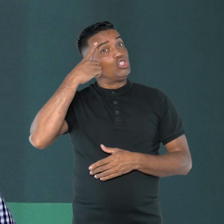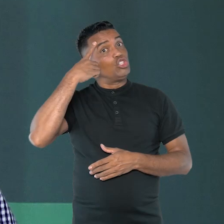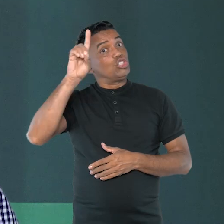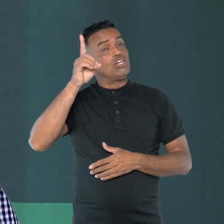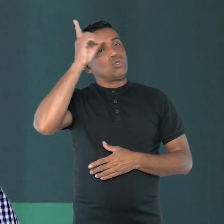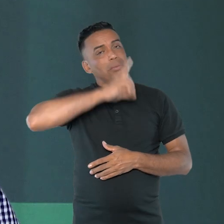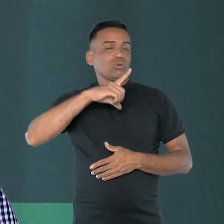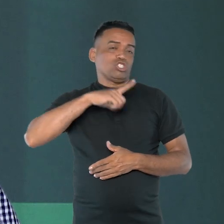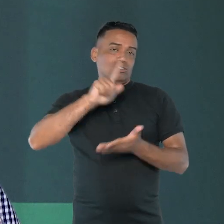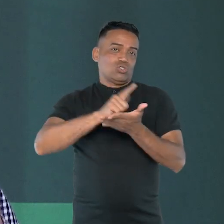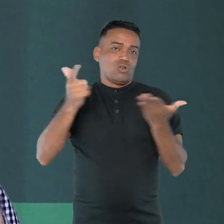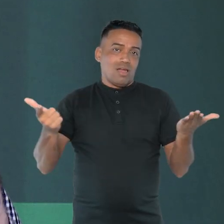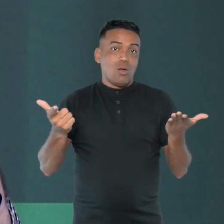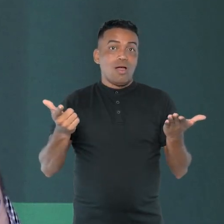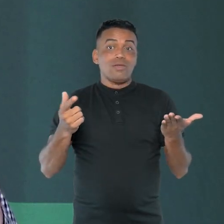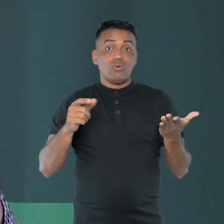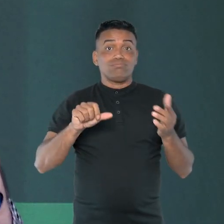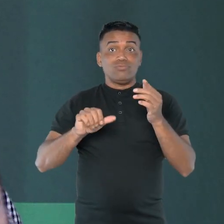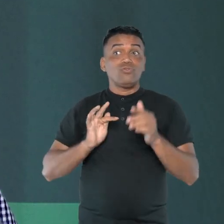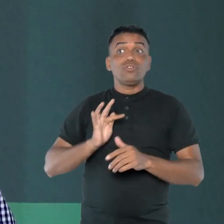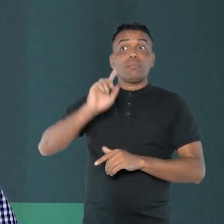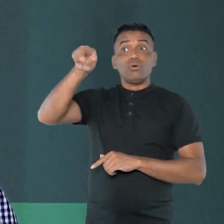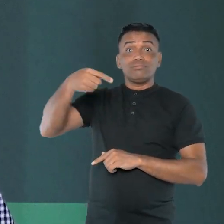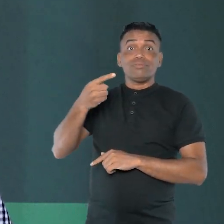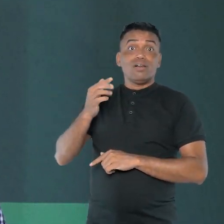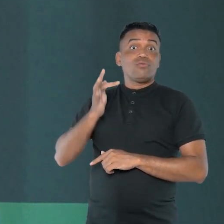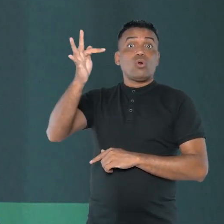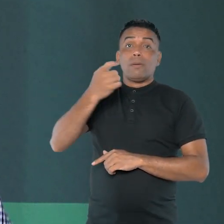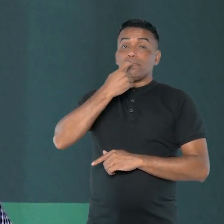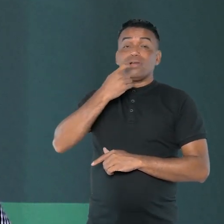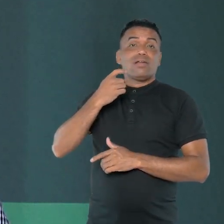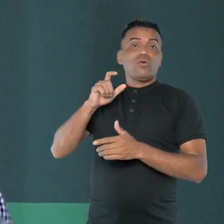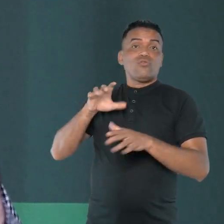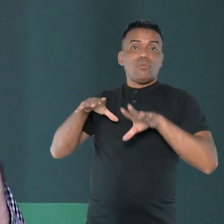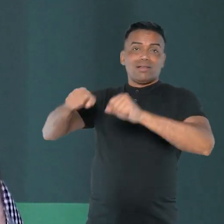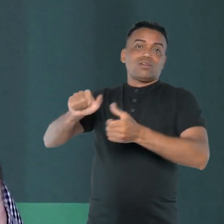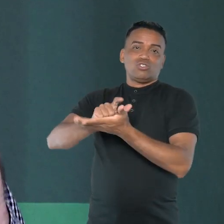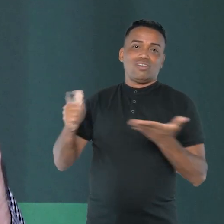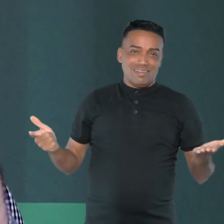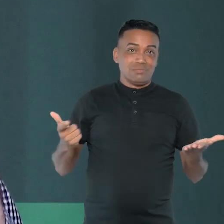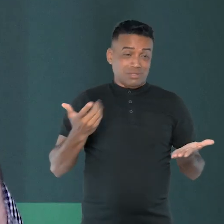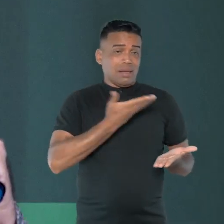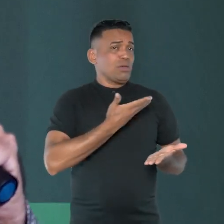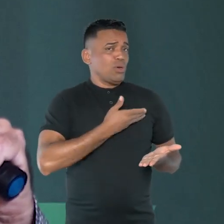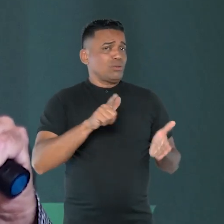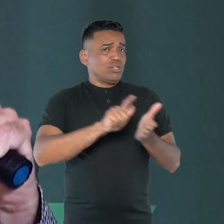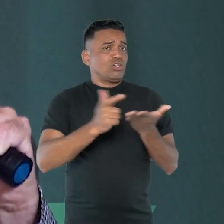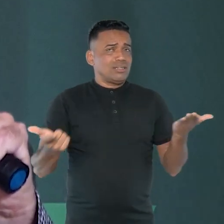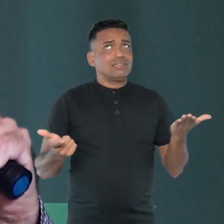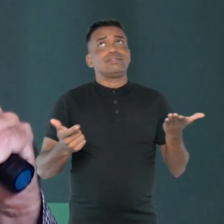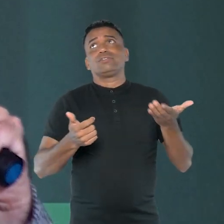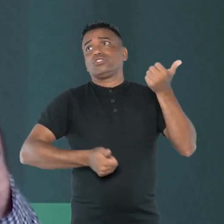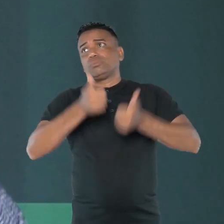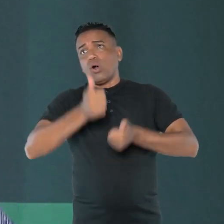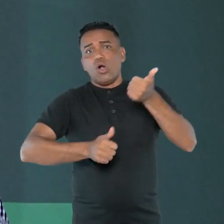domingos. E aí eu me torno jornalista também, lendo isso, e tenho colegas jornalistas aqui, estão lendo tanto o Noticiário do Esporte, Sandro